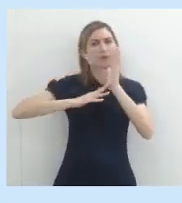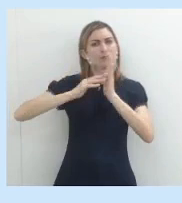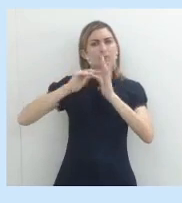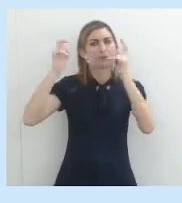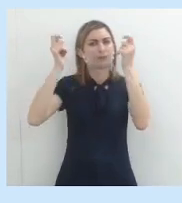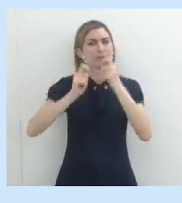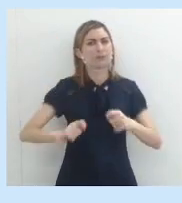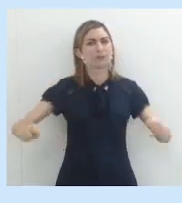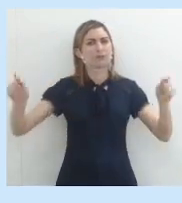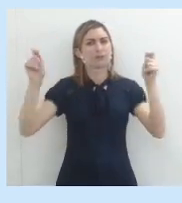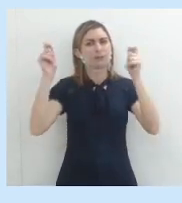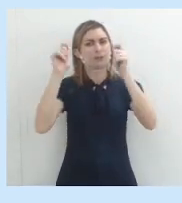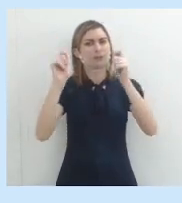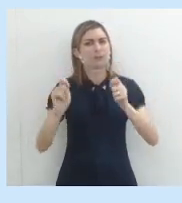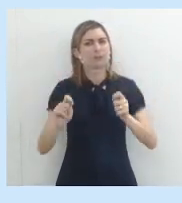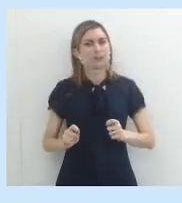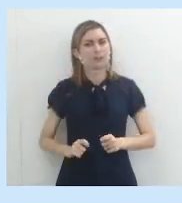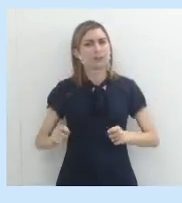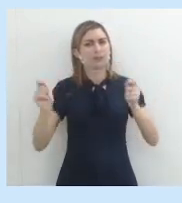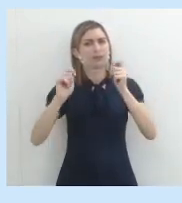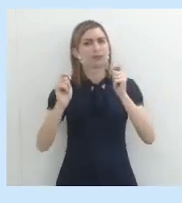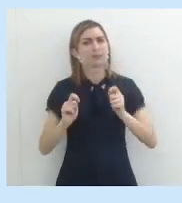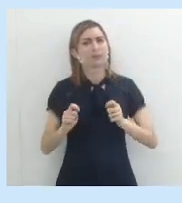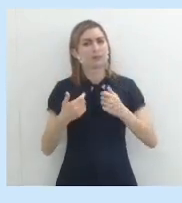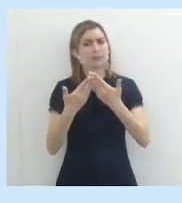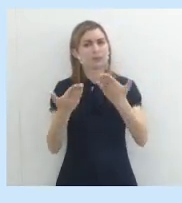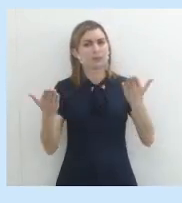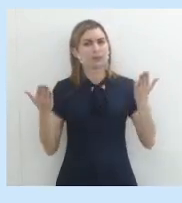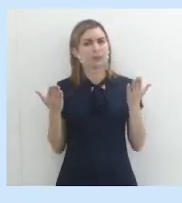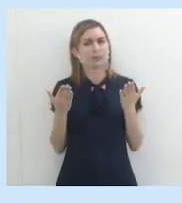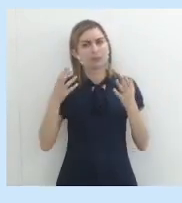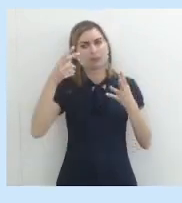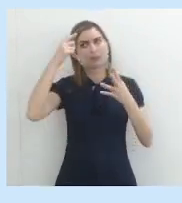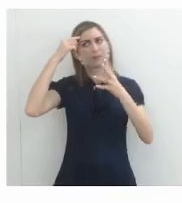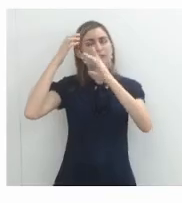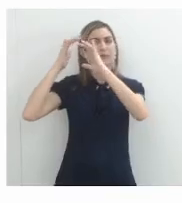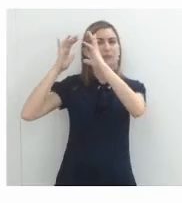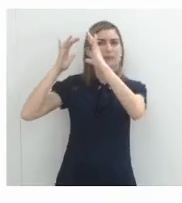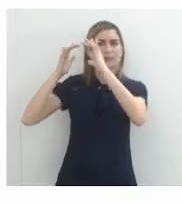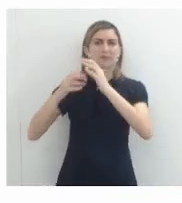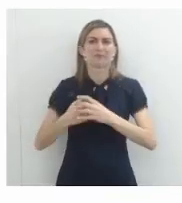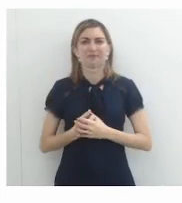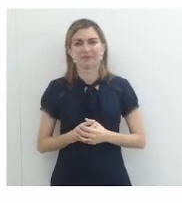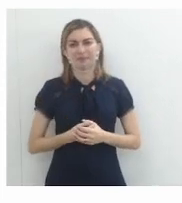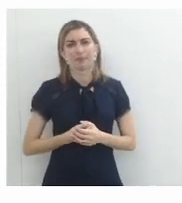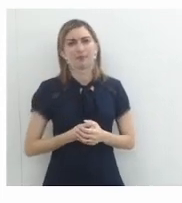arte, né, que vai ser processada pelo nosso cérebro humano.